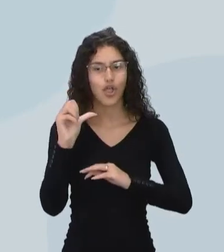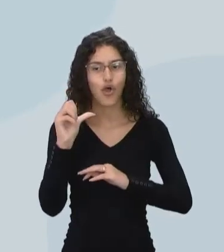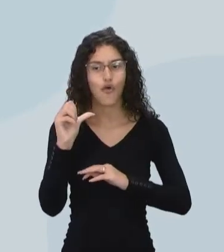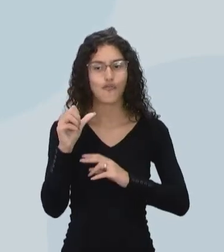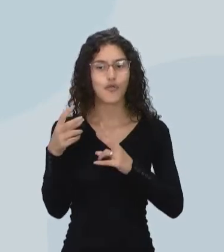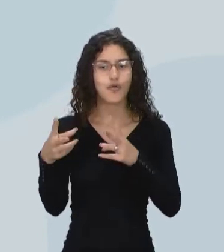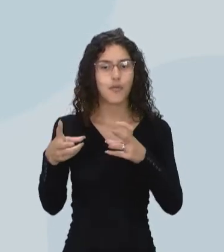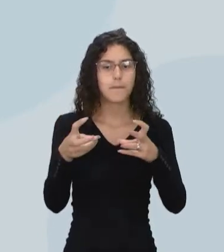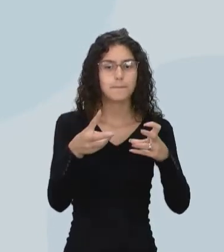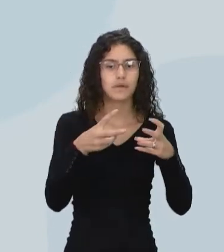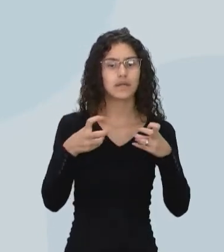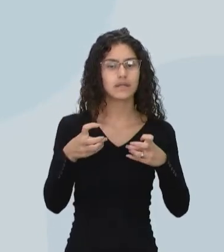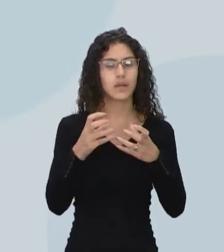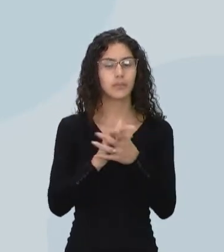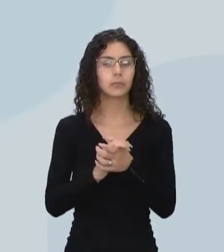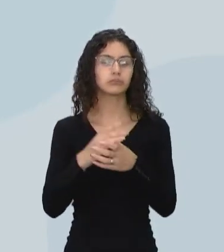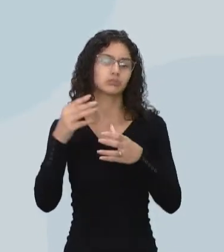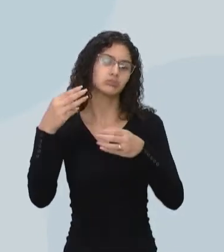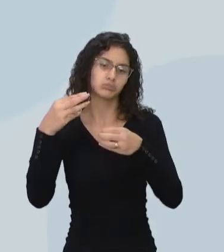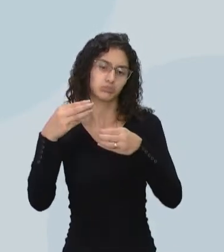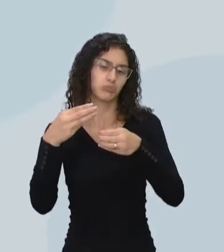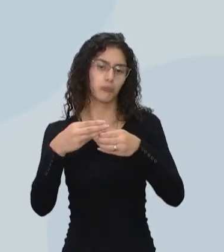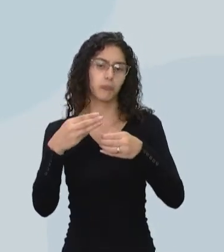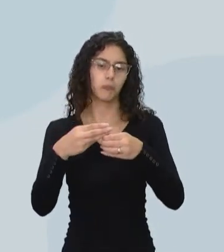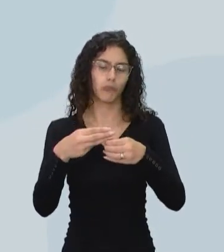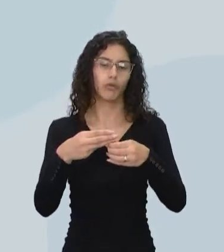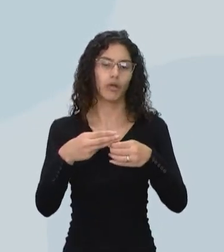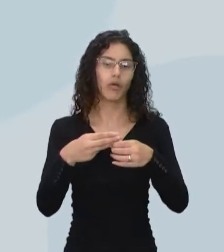uma cidade altamente